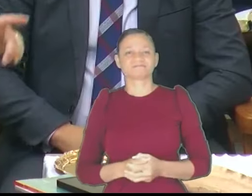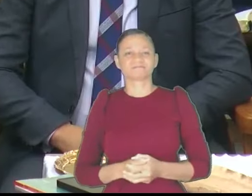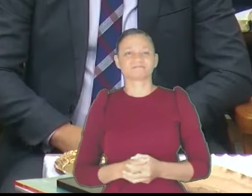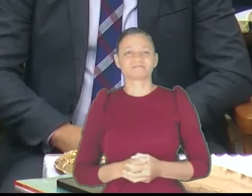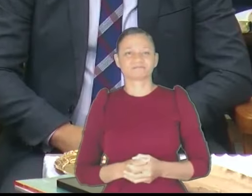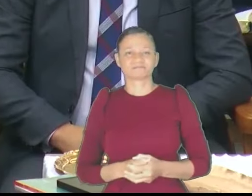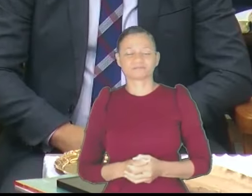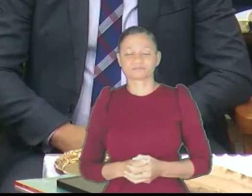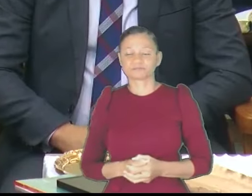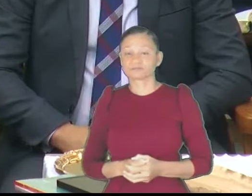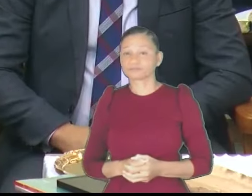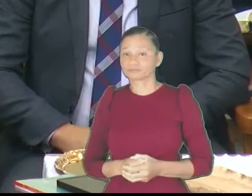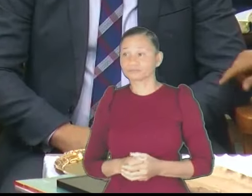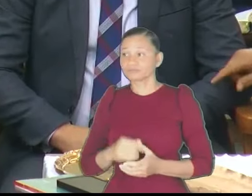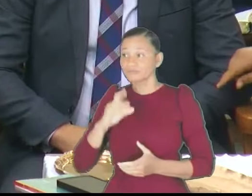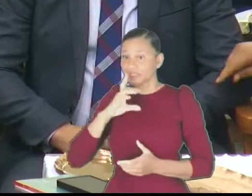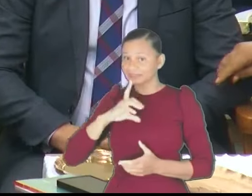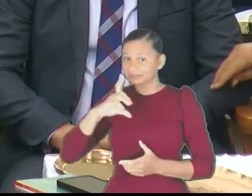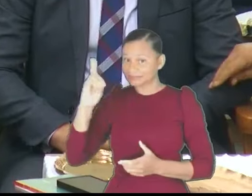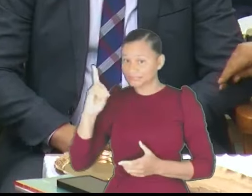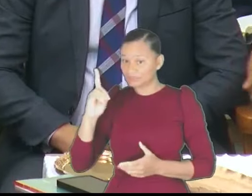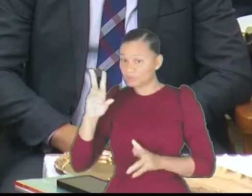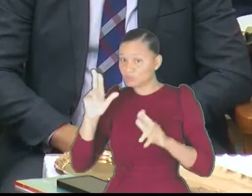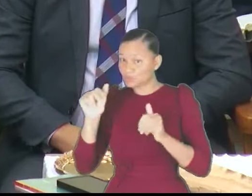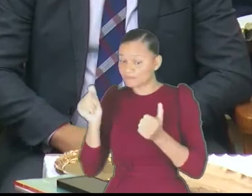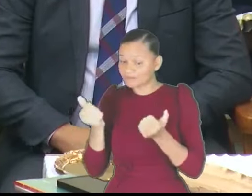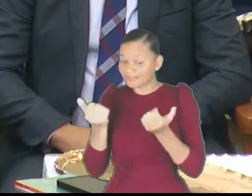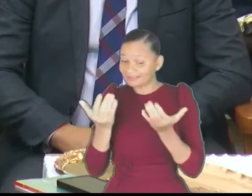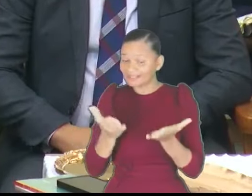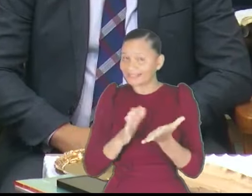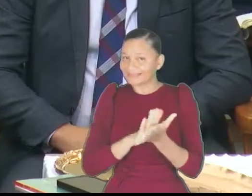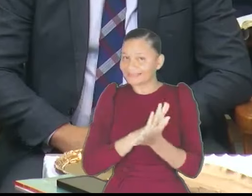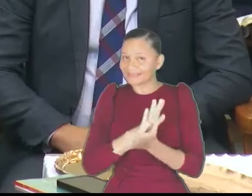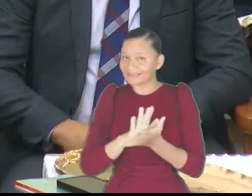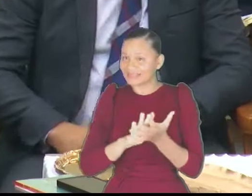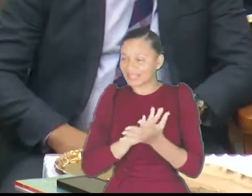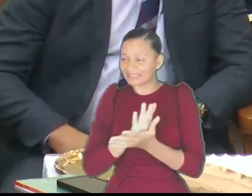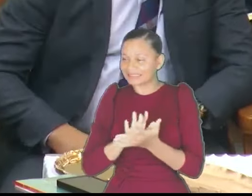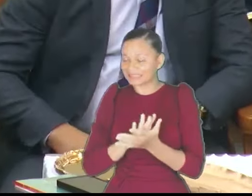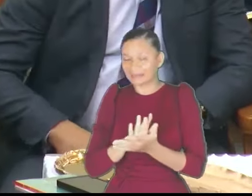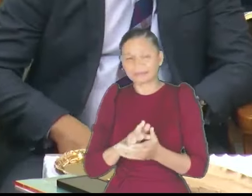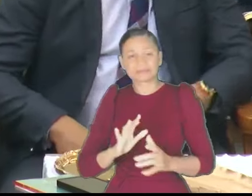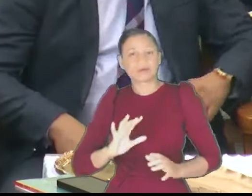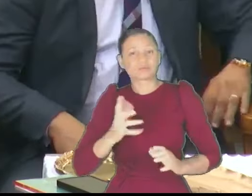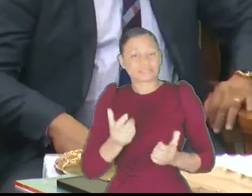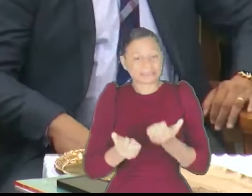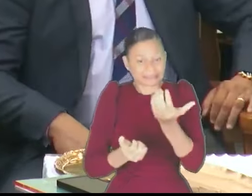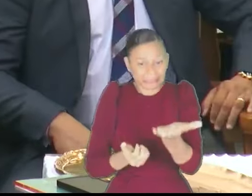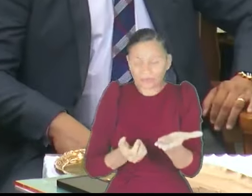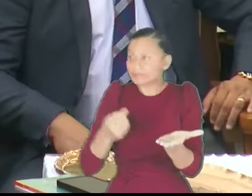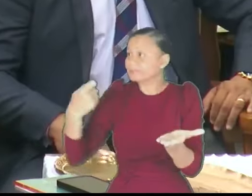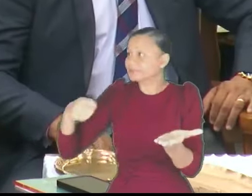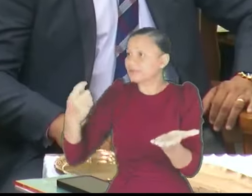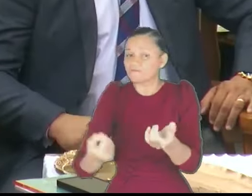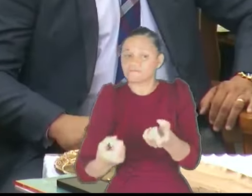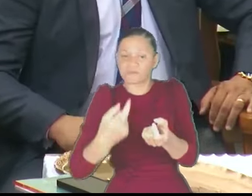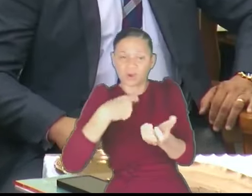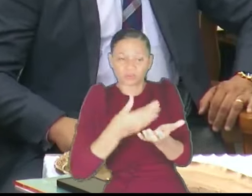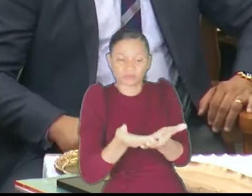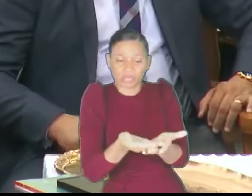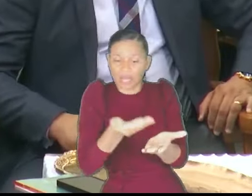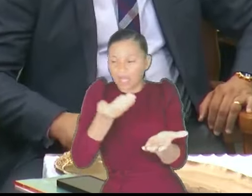Deus nunca nos dará nada. Mas sabe o que é nada? Que se Ele precisar de volta, nós não